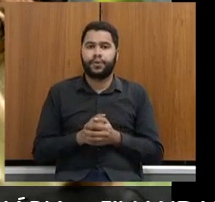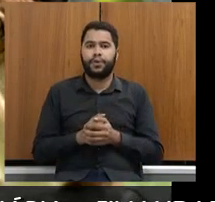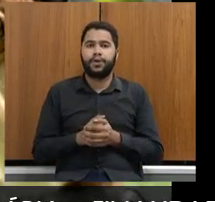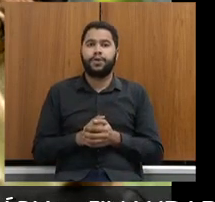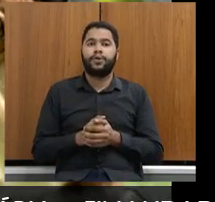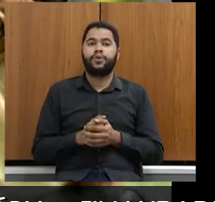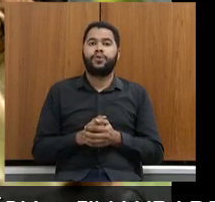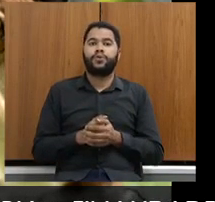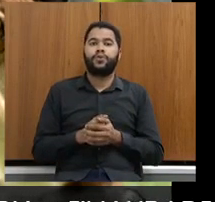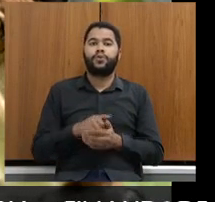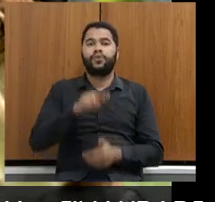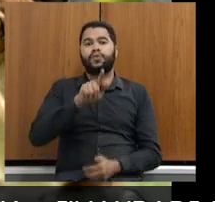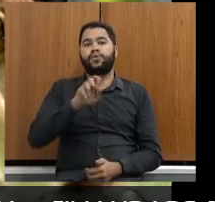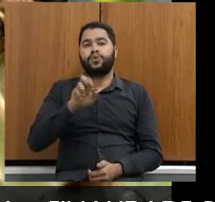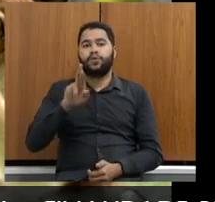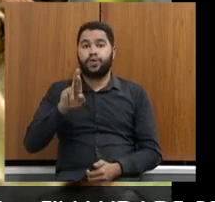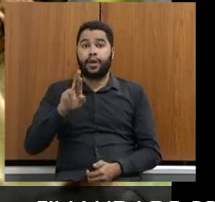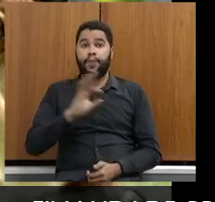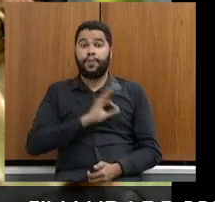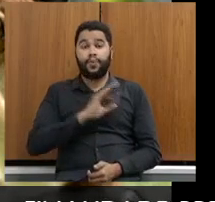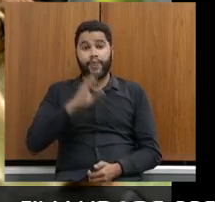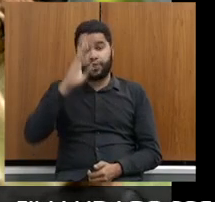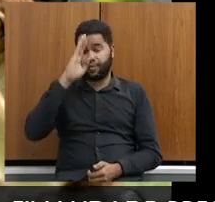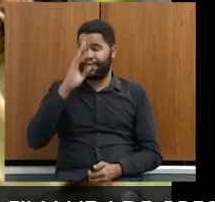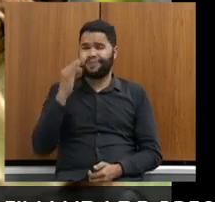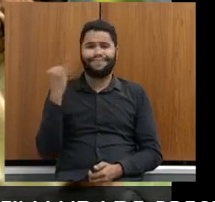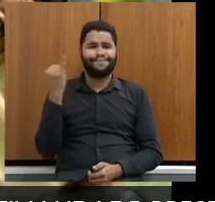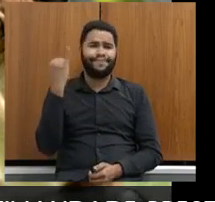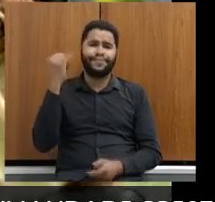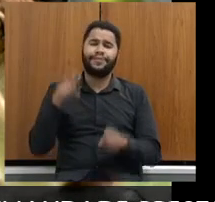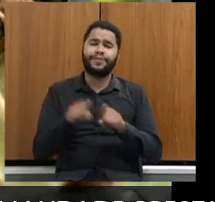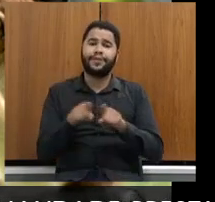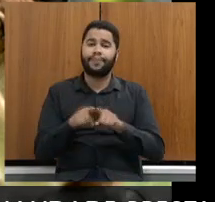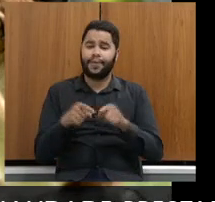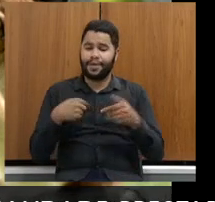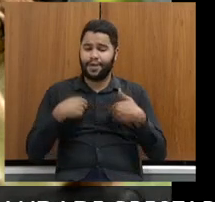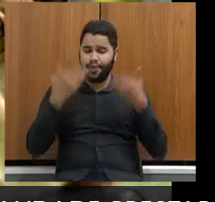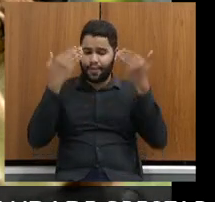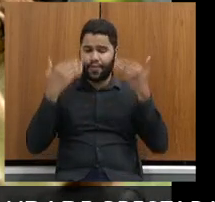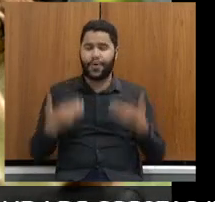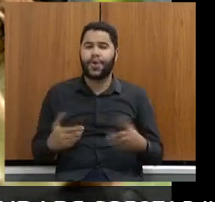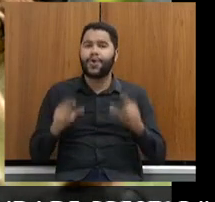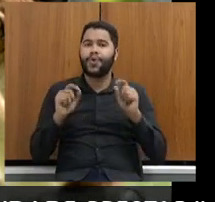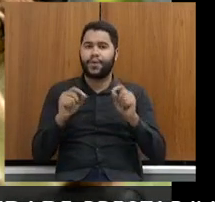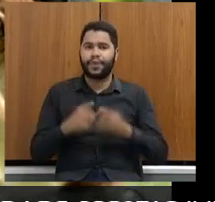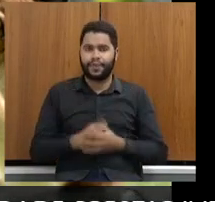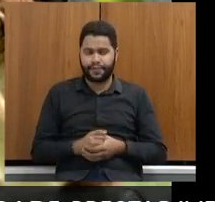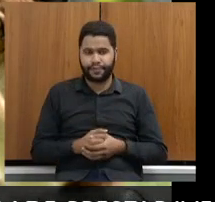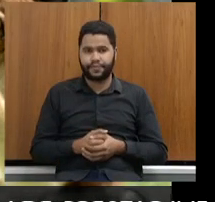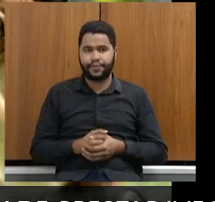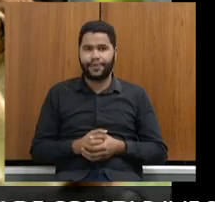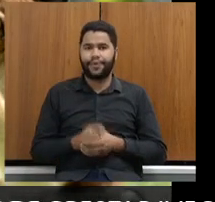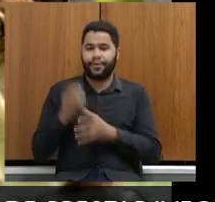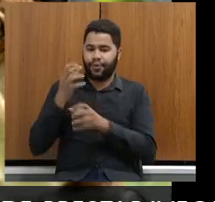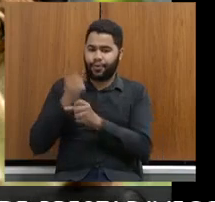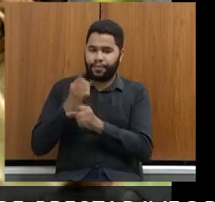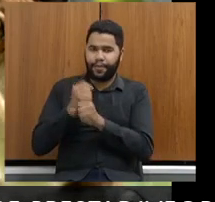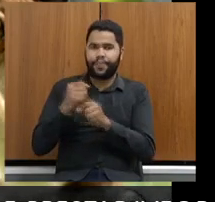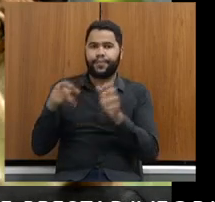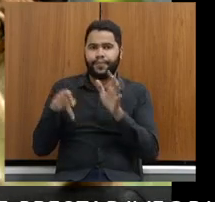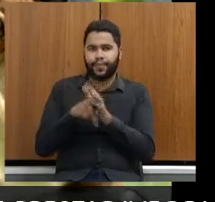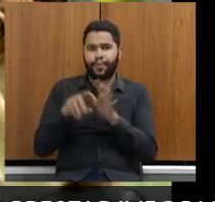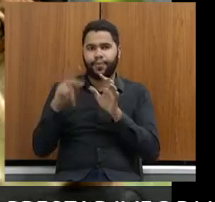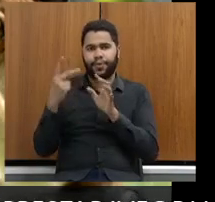da polícia militar Fantástico Inclusive a tive a honra de ser o e o para mim foi dessa